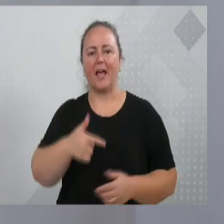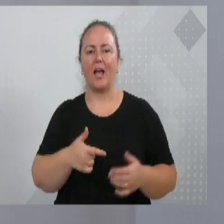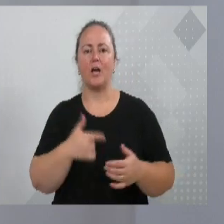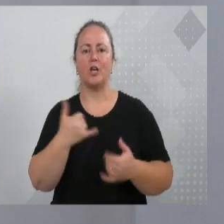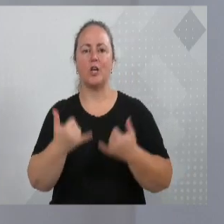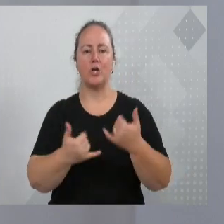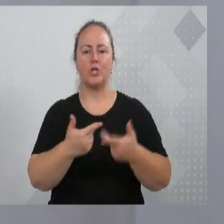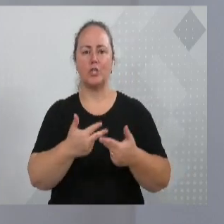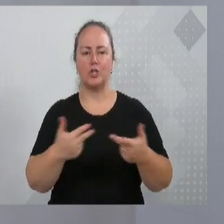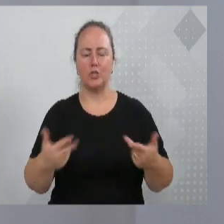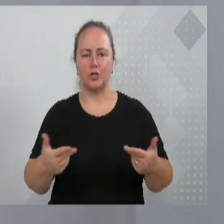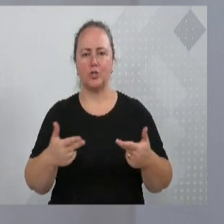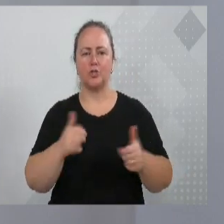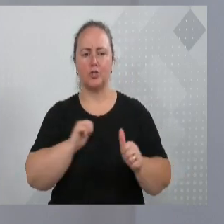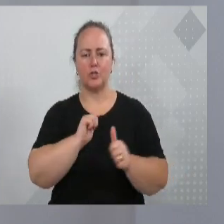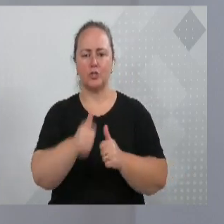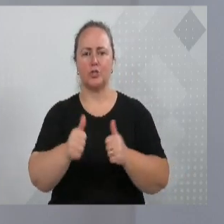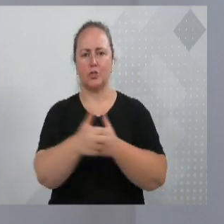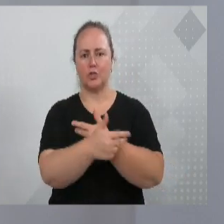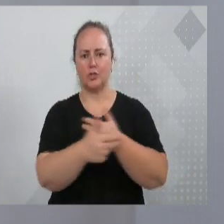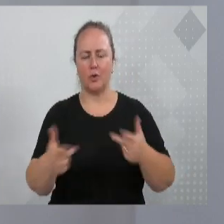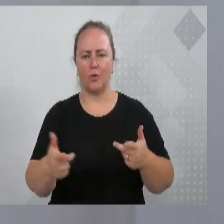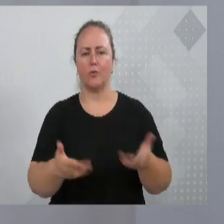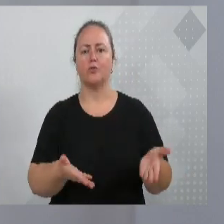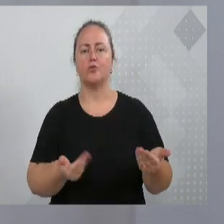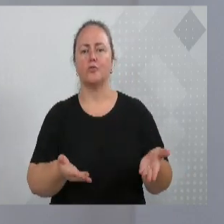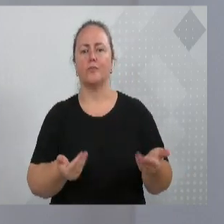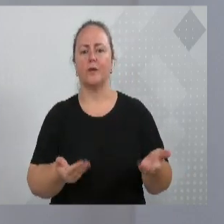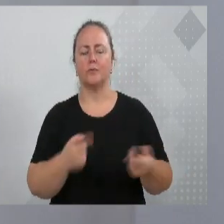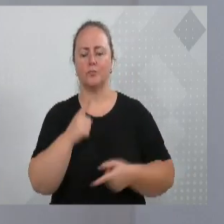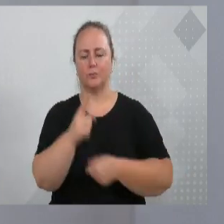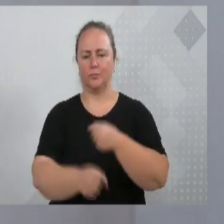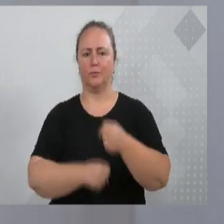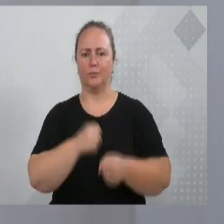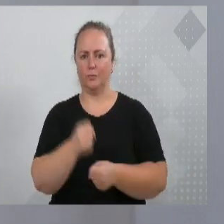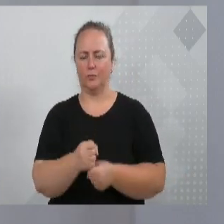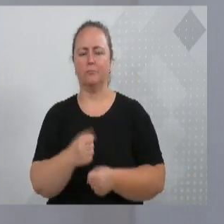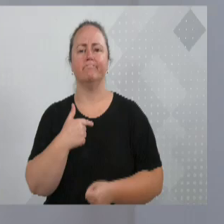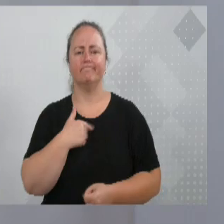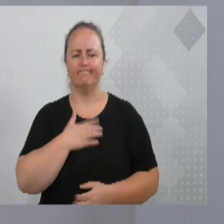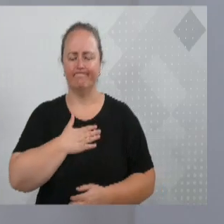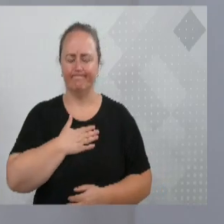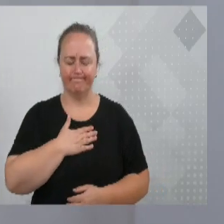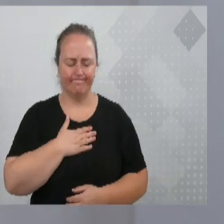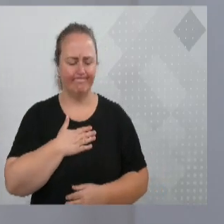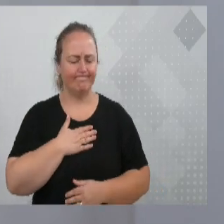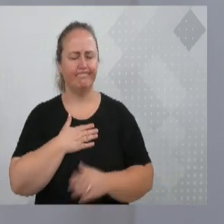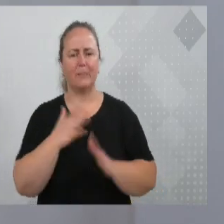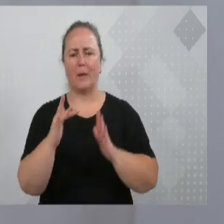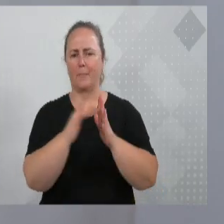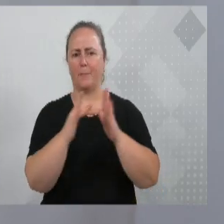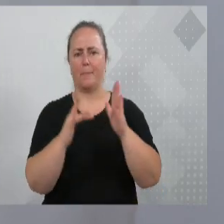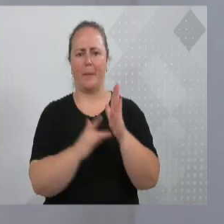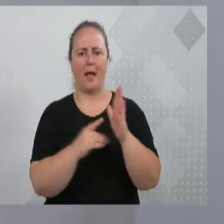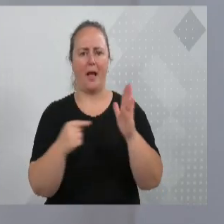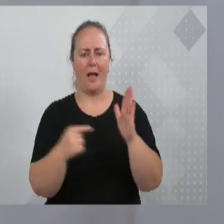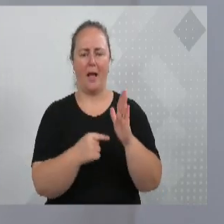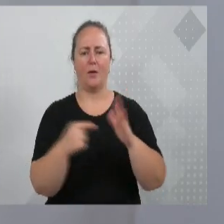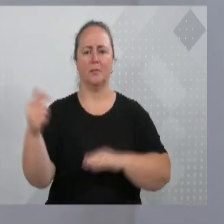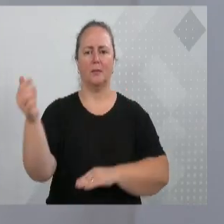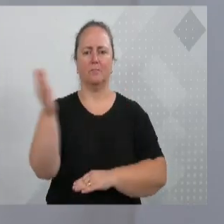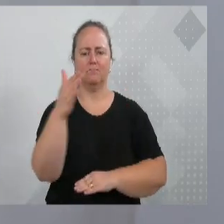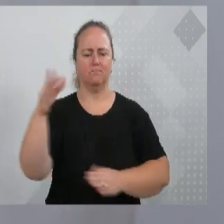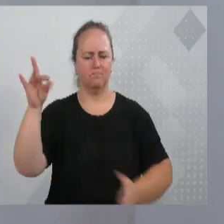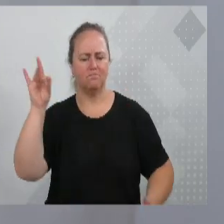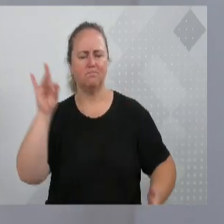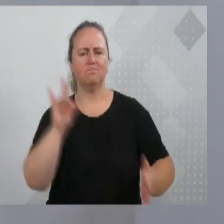um evento Nacional do ano que vem e eu tenho batalhado muito por essa bandeira pelas pautas da juventude aqui eu quero parabenizar o Executivo